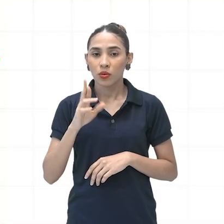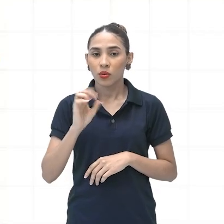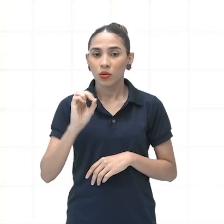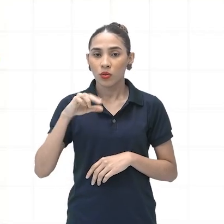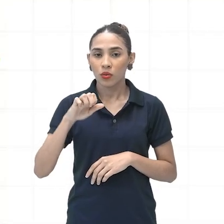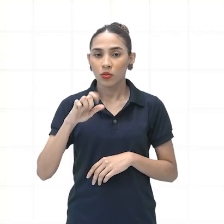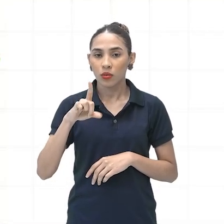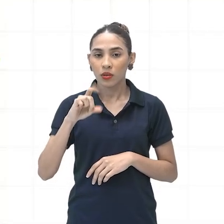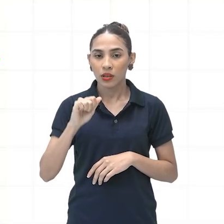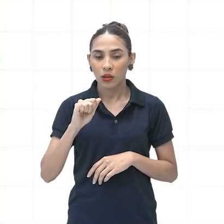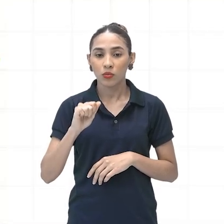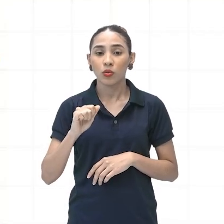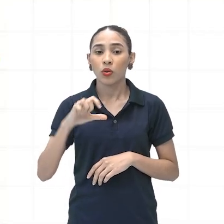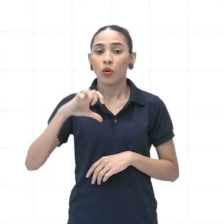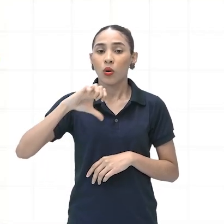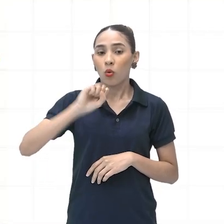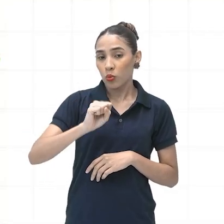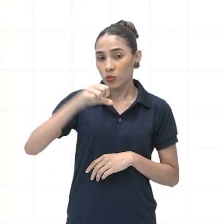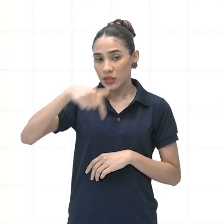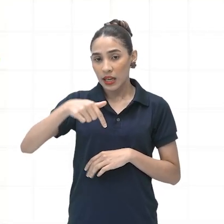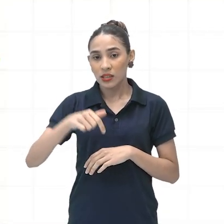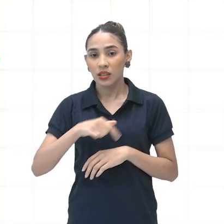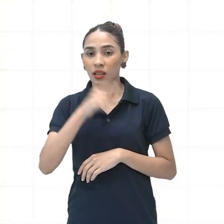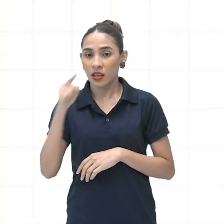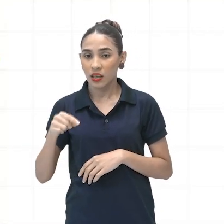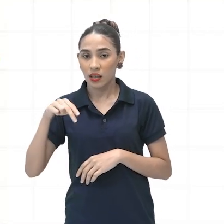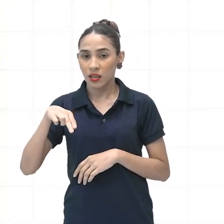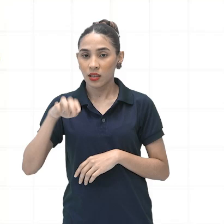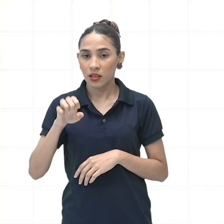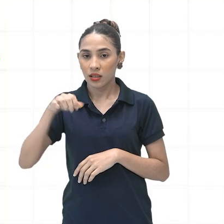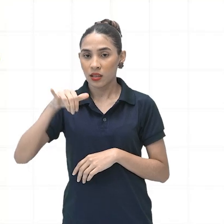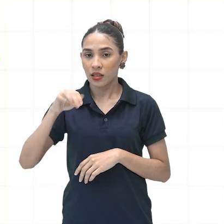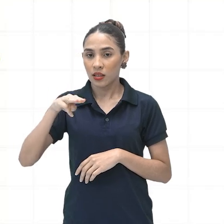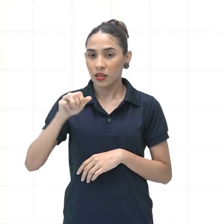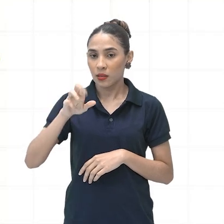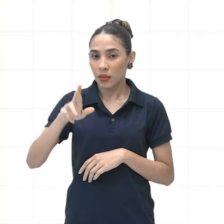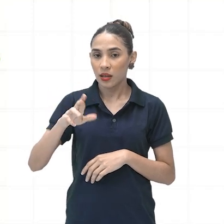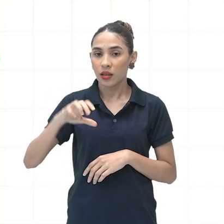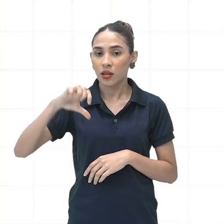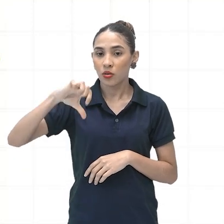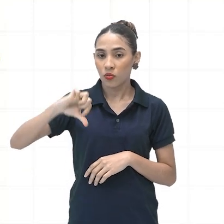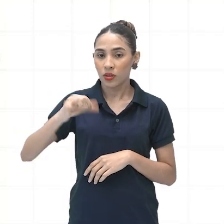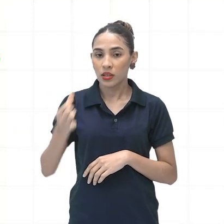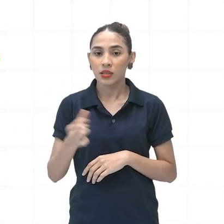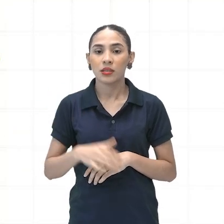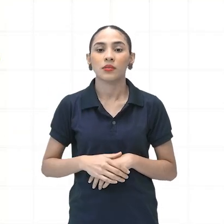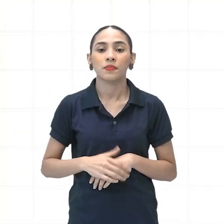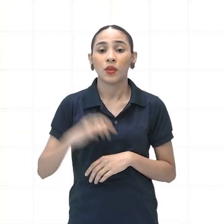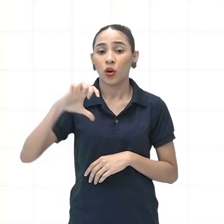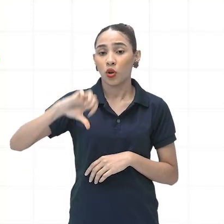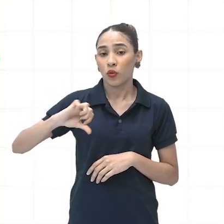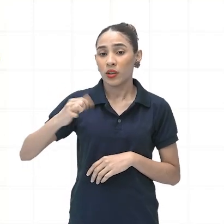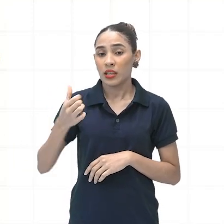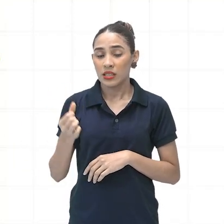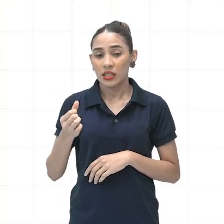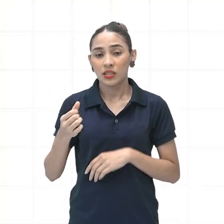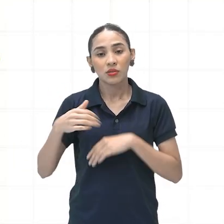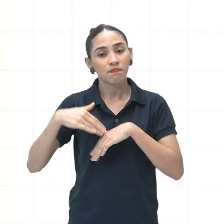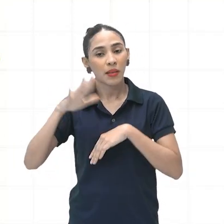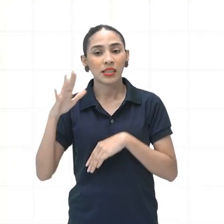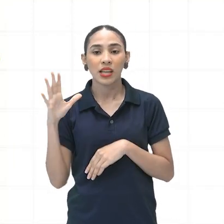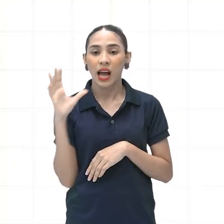87%. E do Neymar, 96%. Então, dos 3, quem é mais ágil? O Neymar.